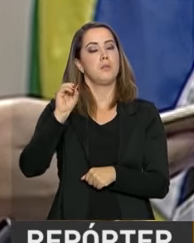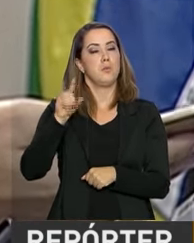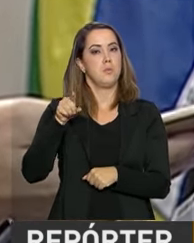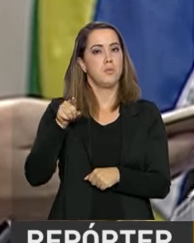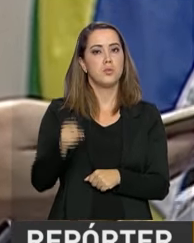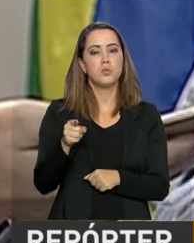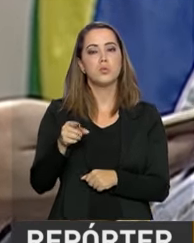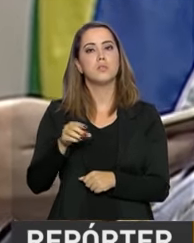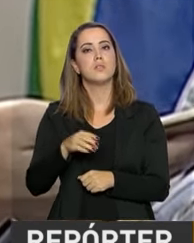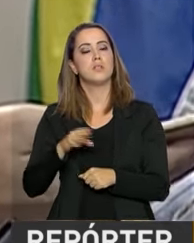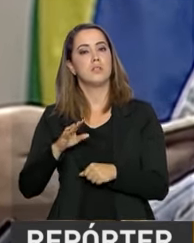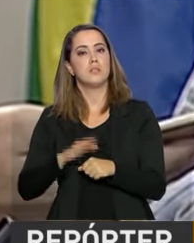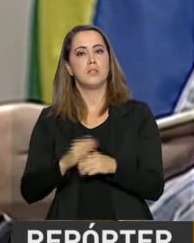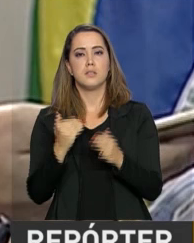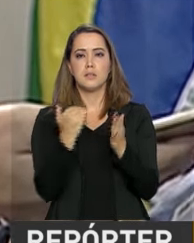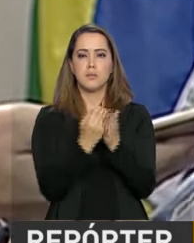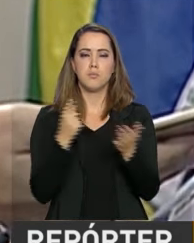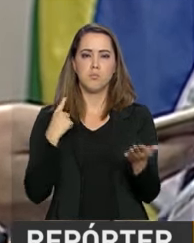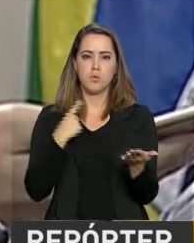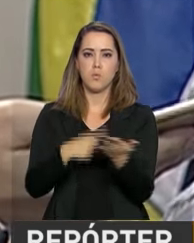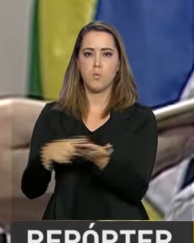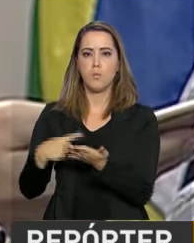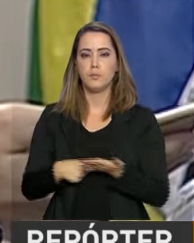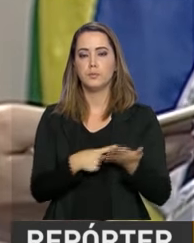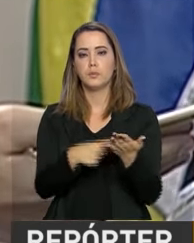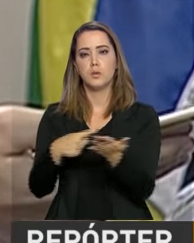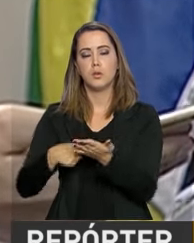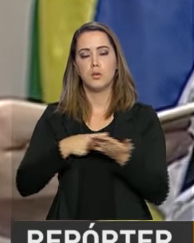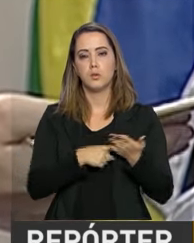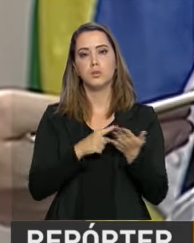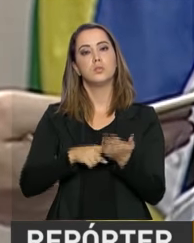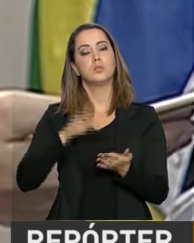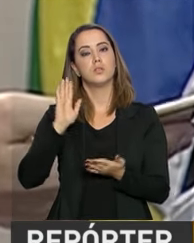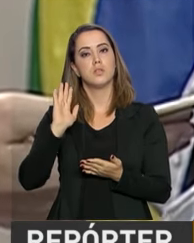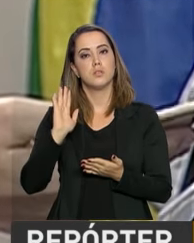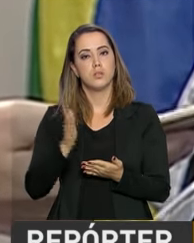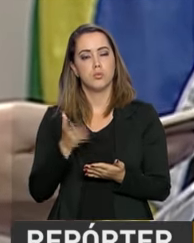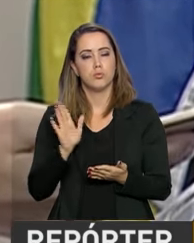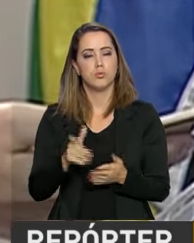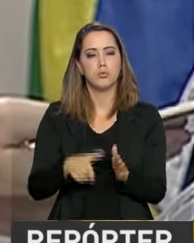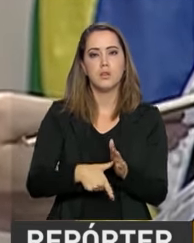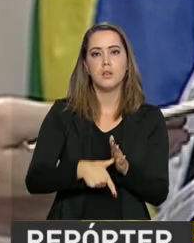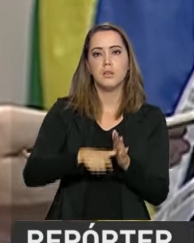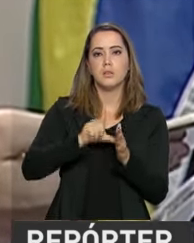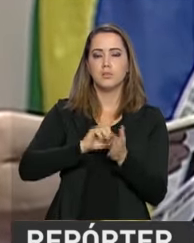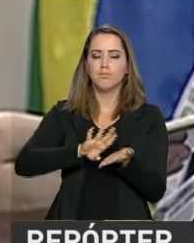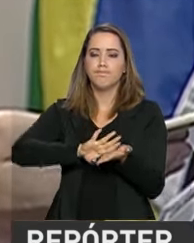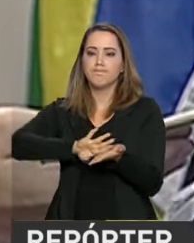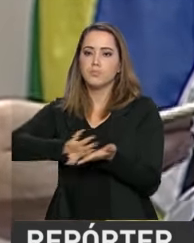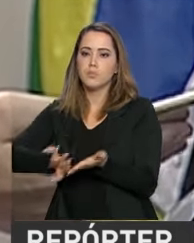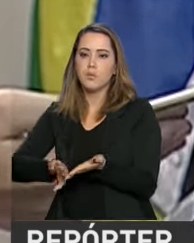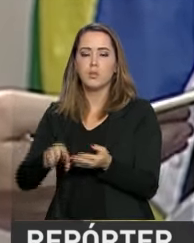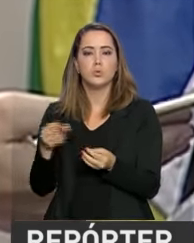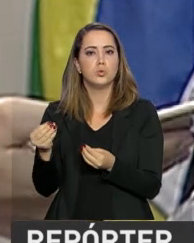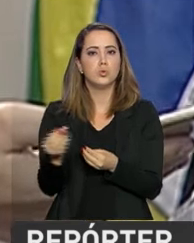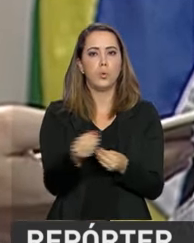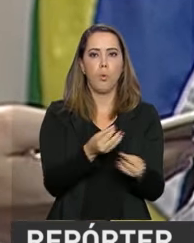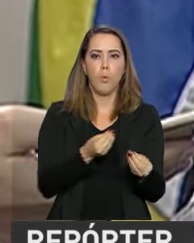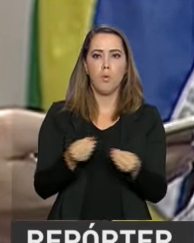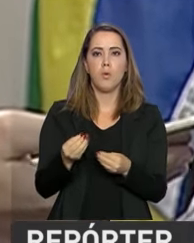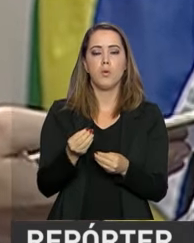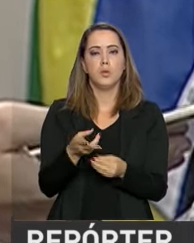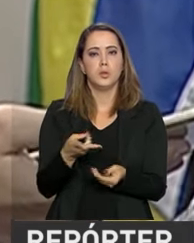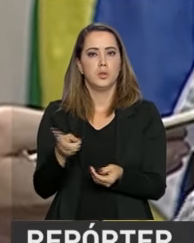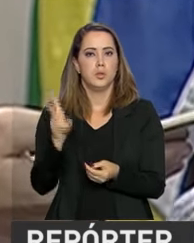e no faixa três. No faixa um, o governo afastado retirou uma soma de bilhões muito consistente